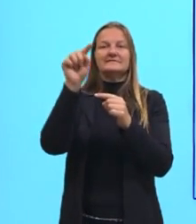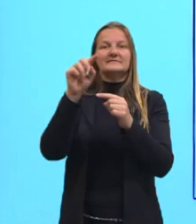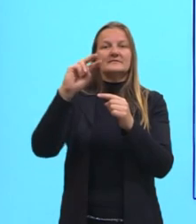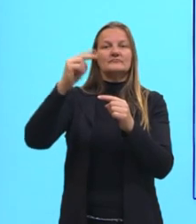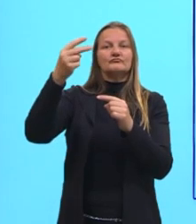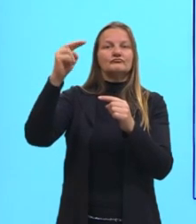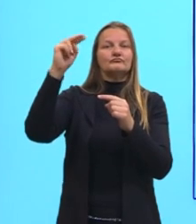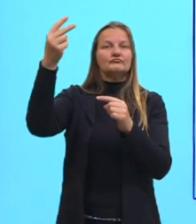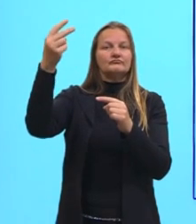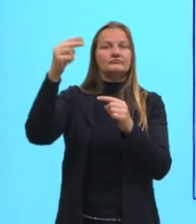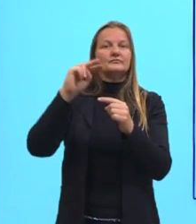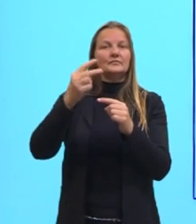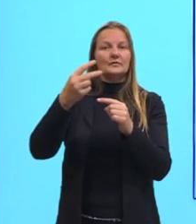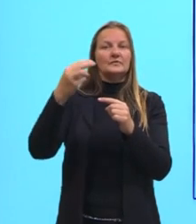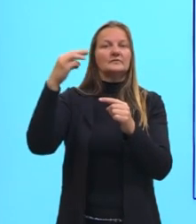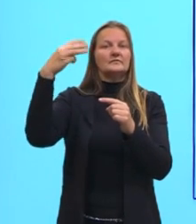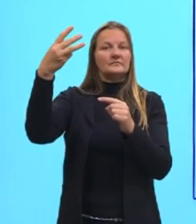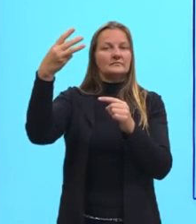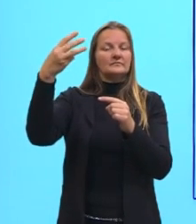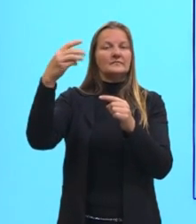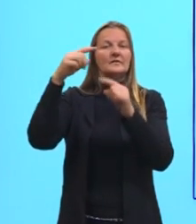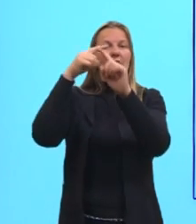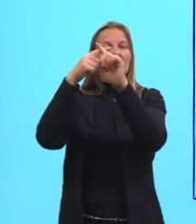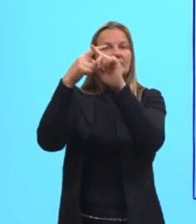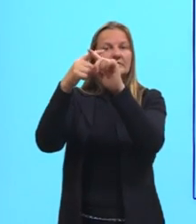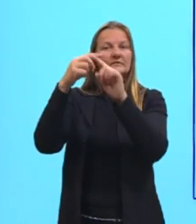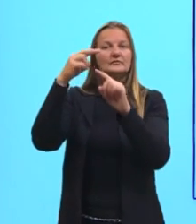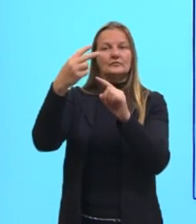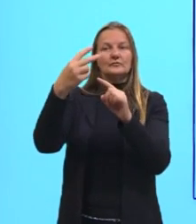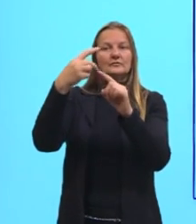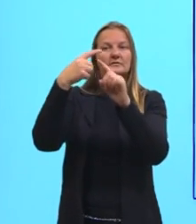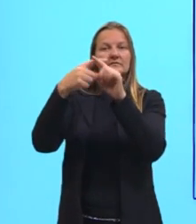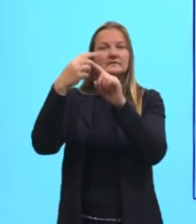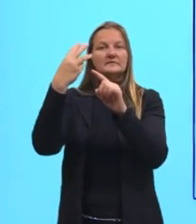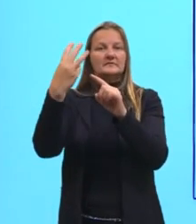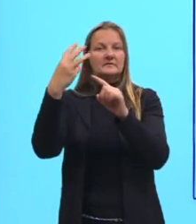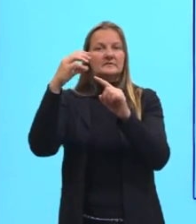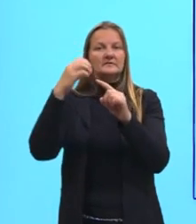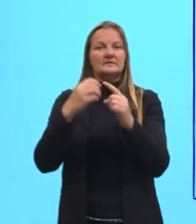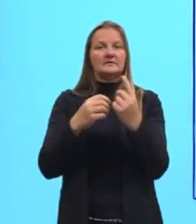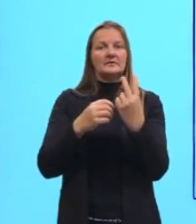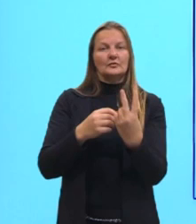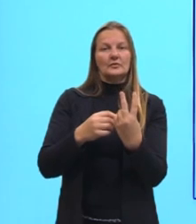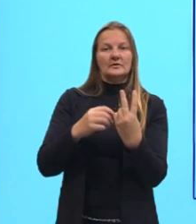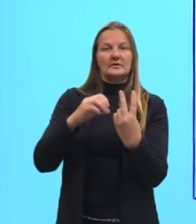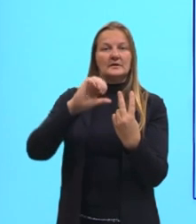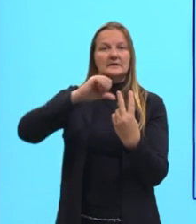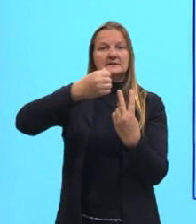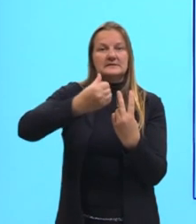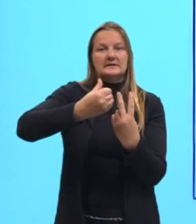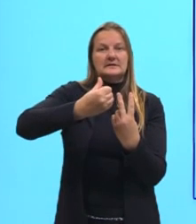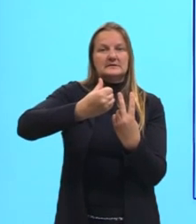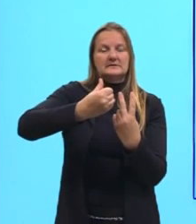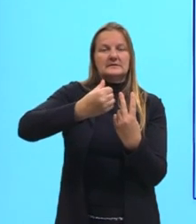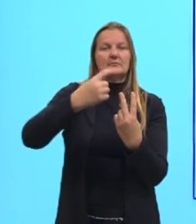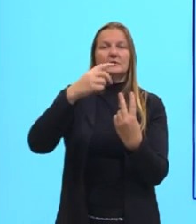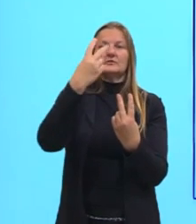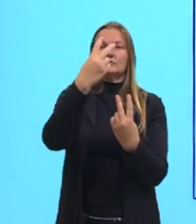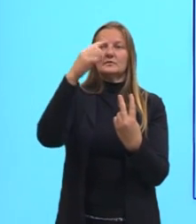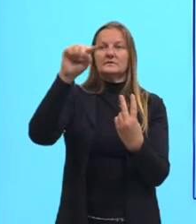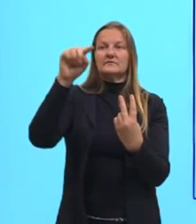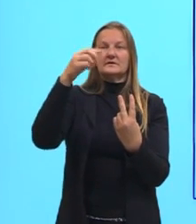então nós tínhamos três e dois multiplicando então nós temos 2 elevado a sexta